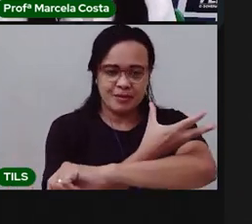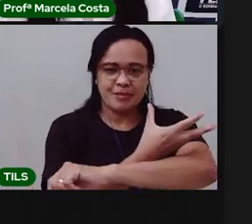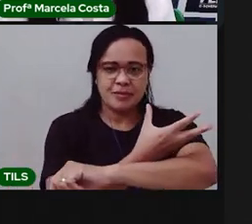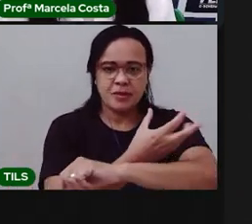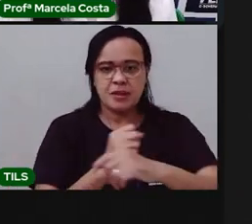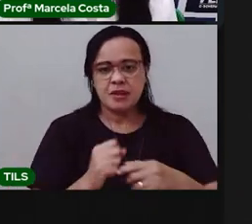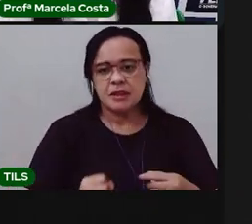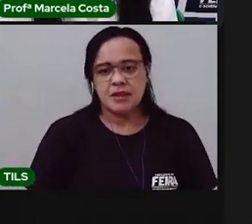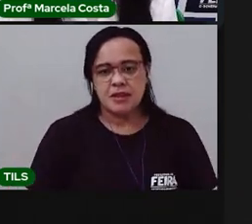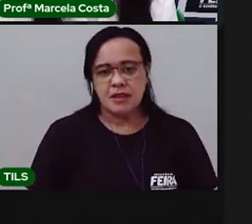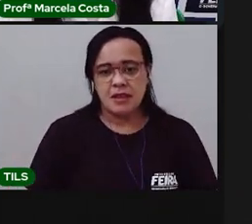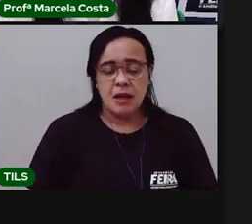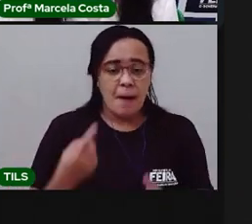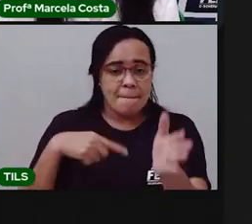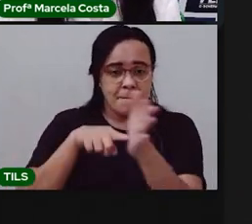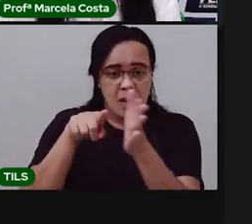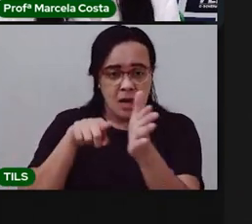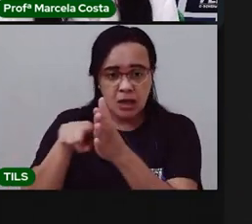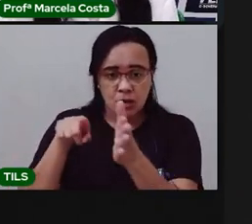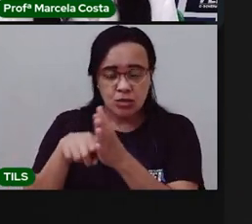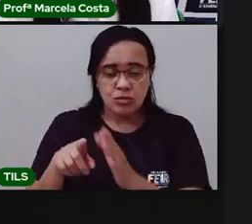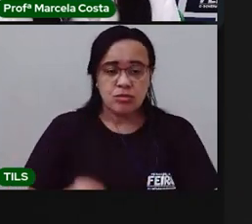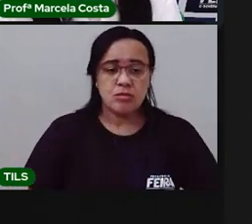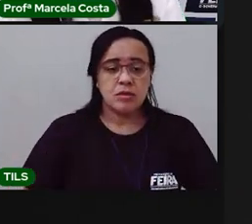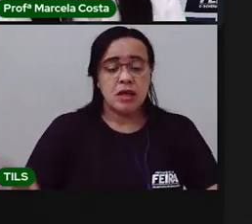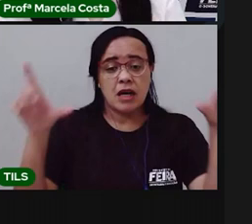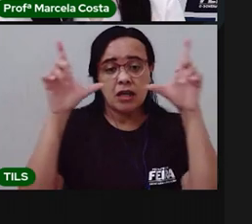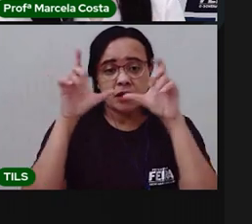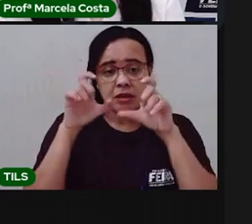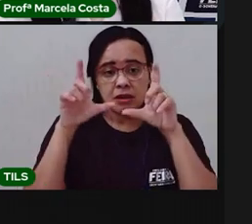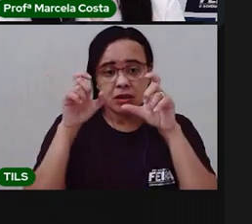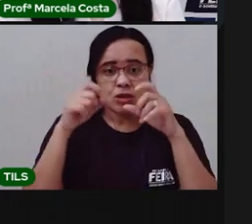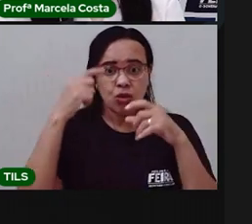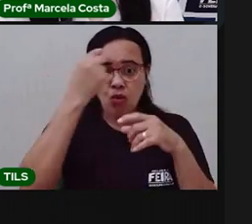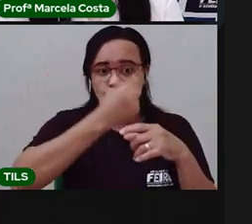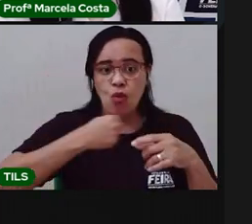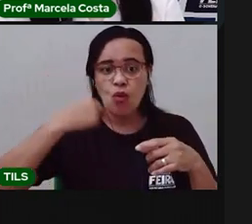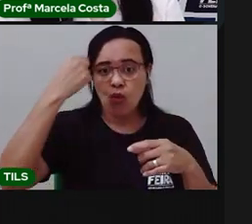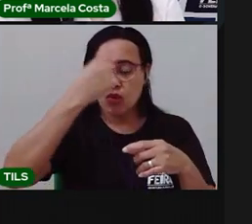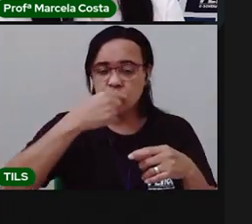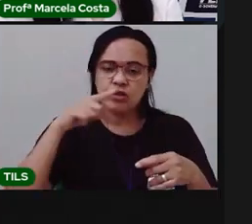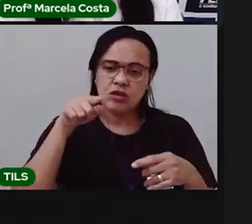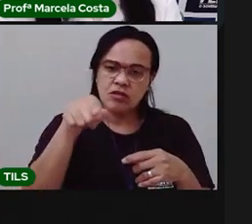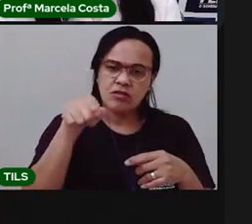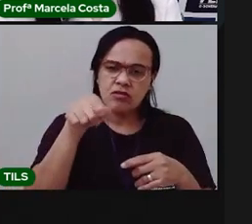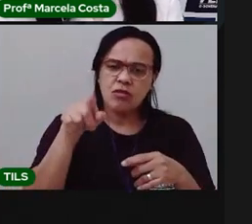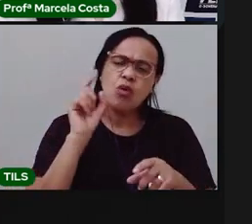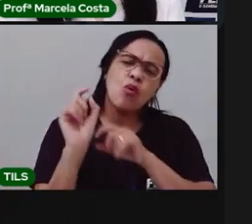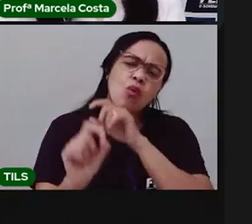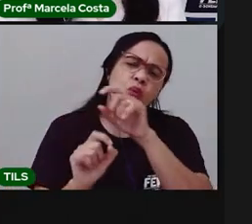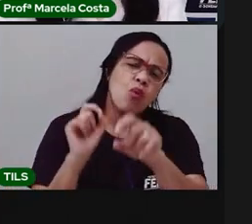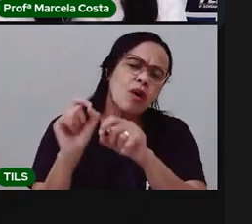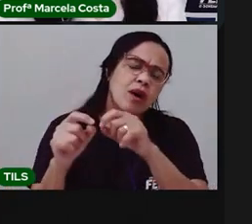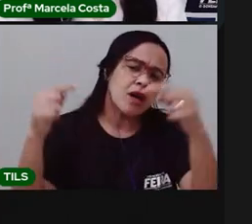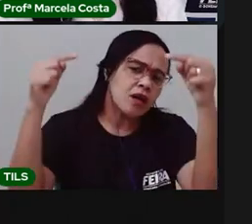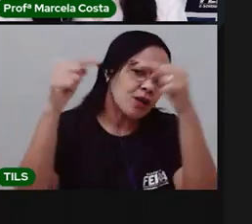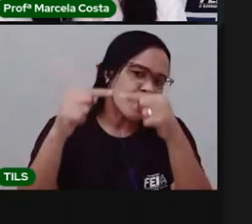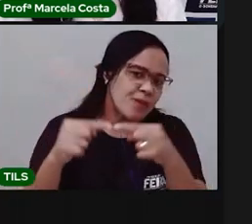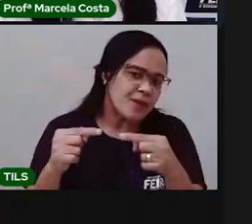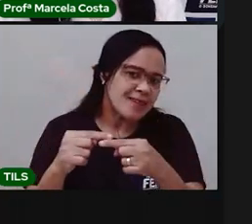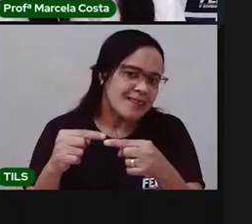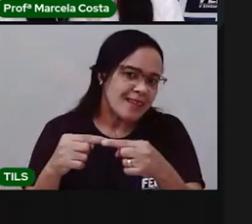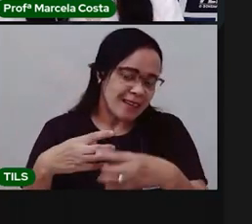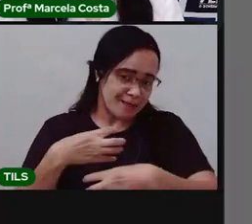Vai aparecer uma pergunta e uma imagem de um rosto. E aí você vai dizer para mim que emoção essa pessoa